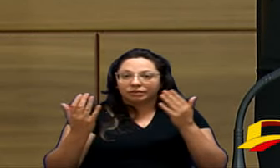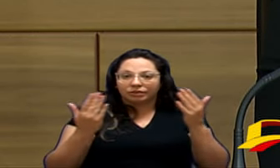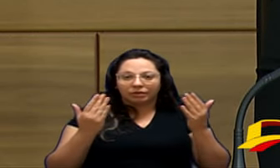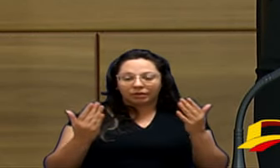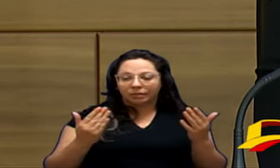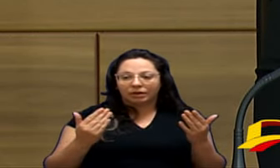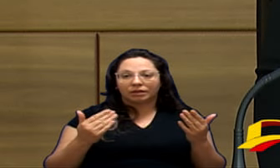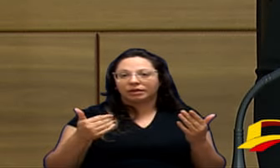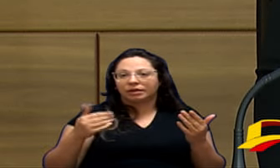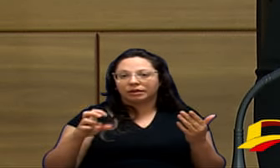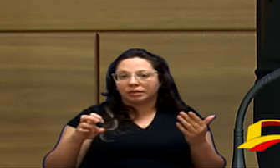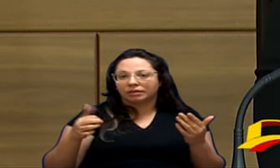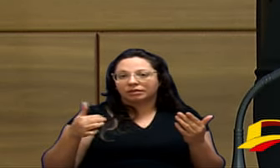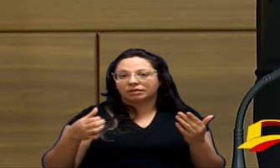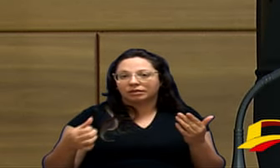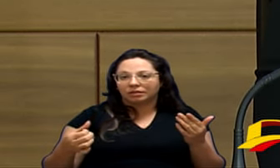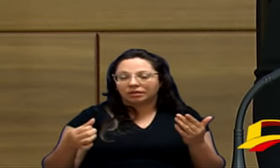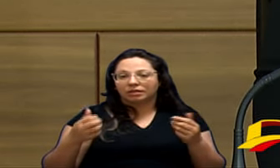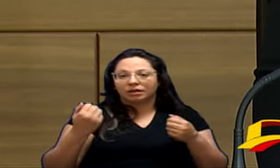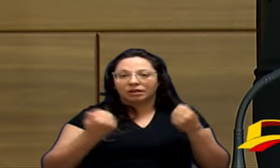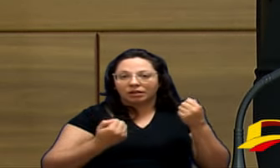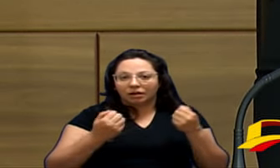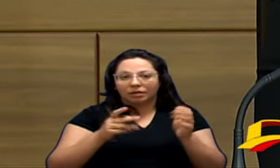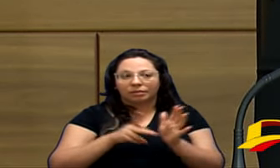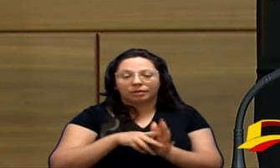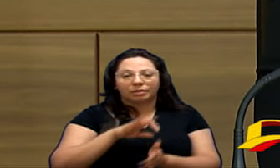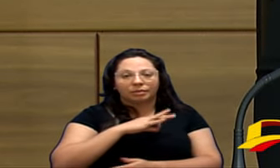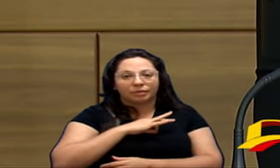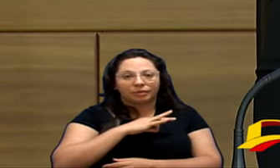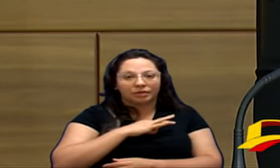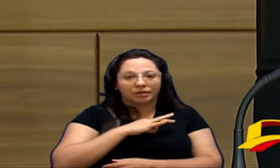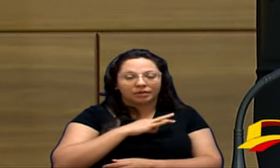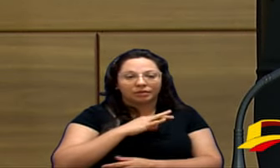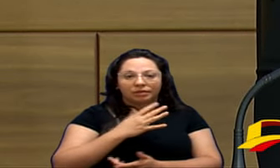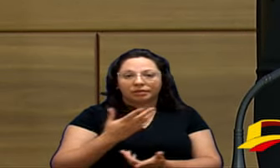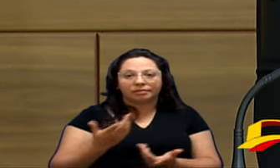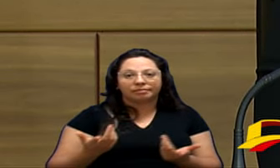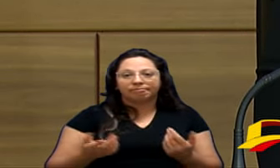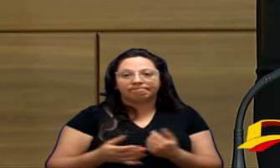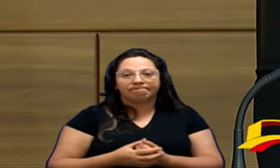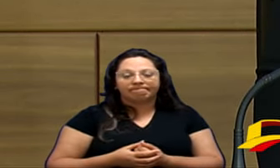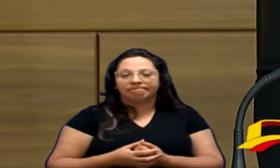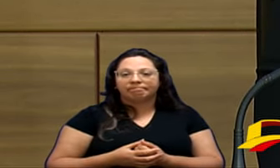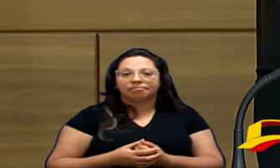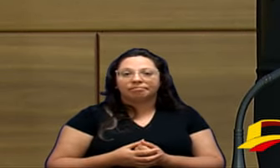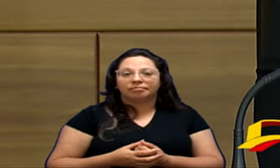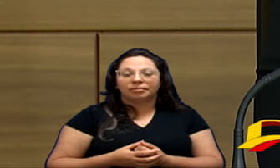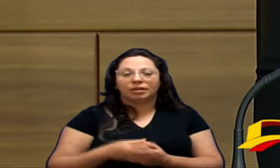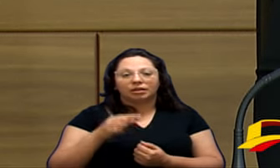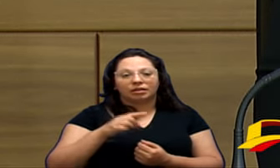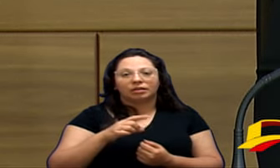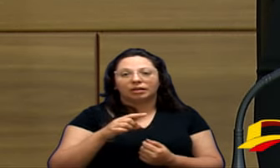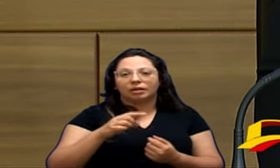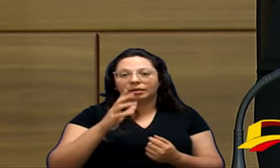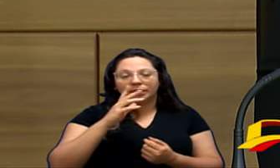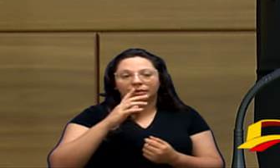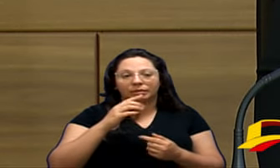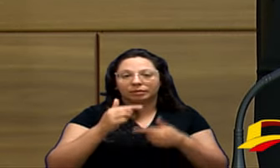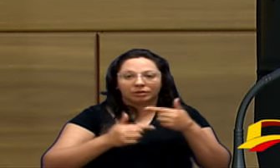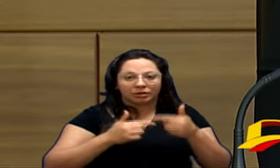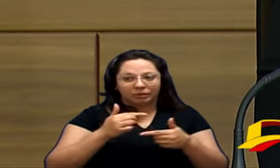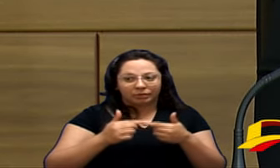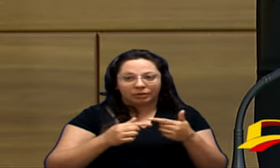15 16 viaturas entre todo esse universo que se resume em demanda serviços públicos próprios